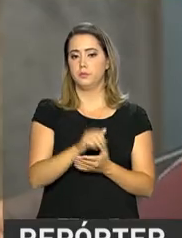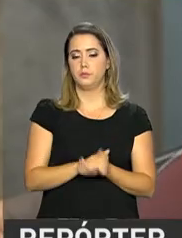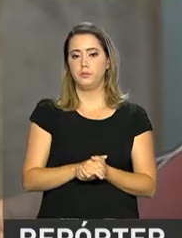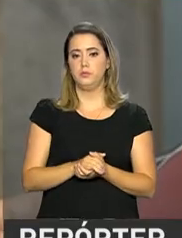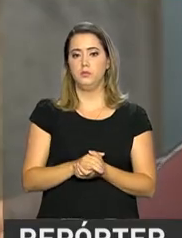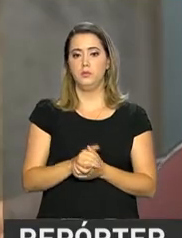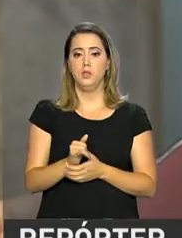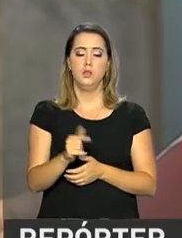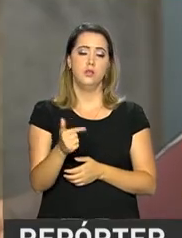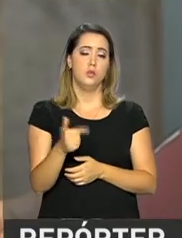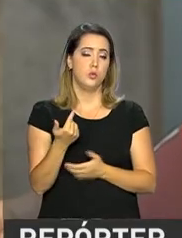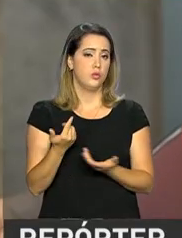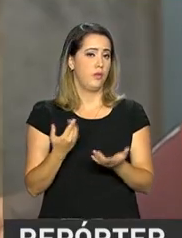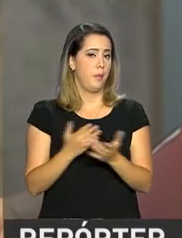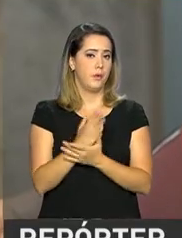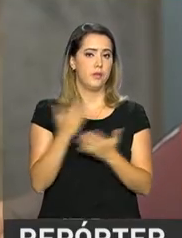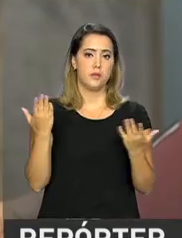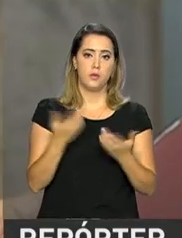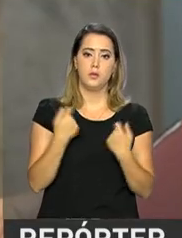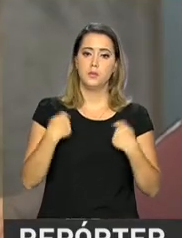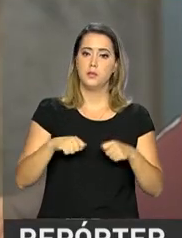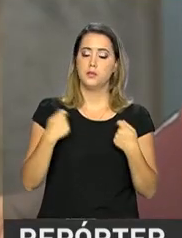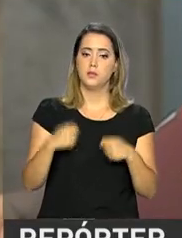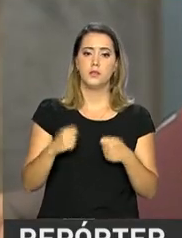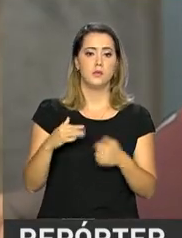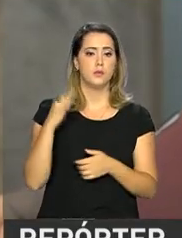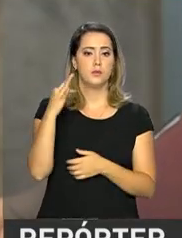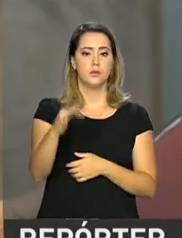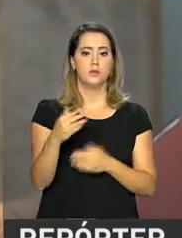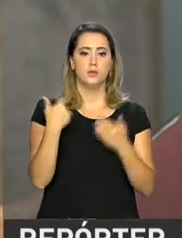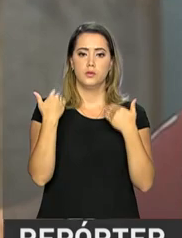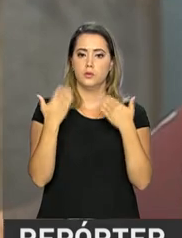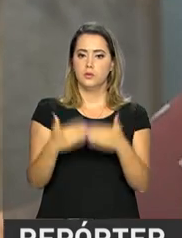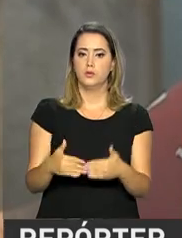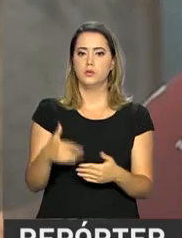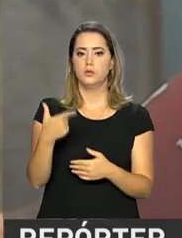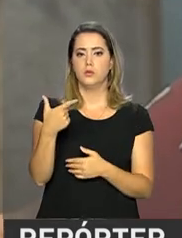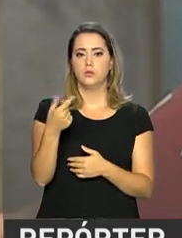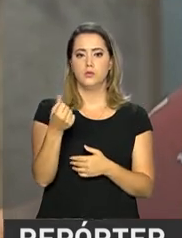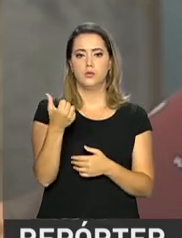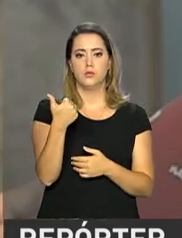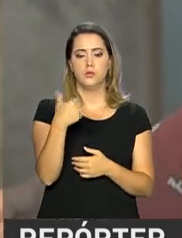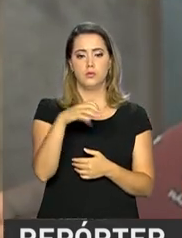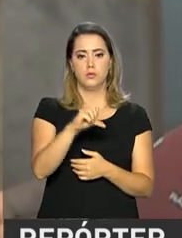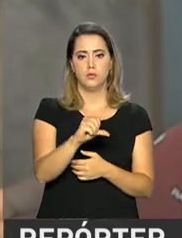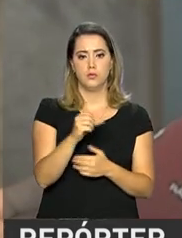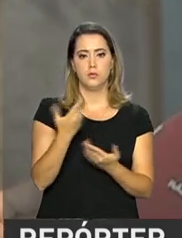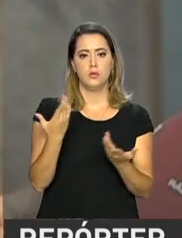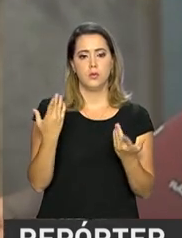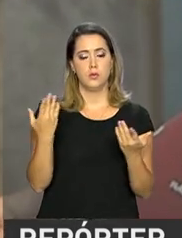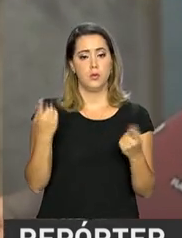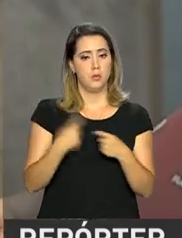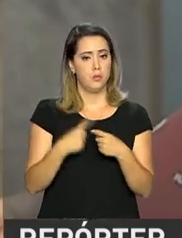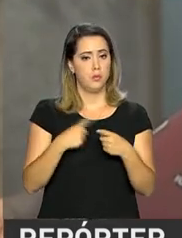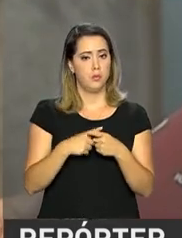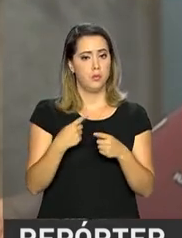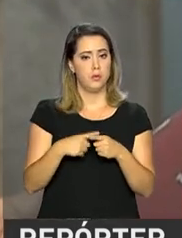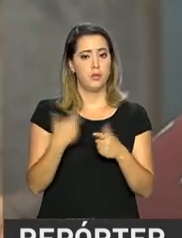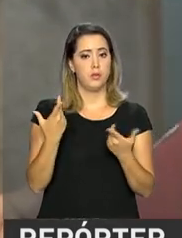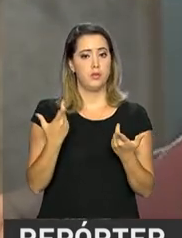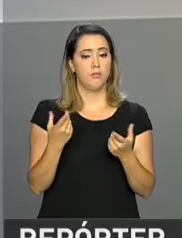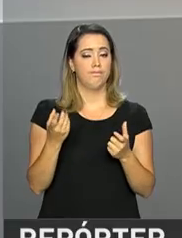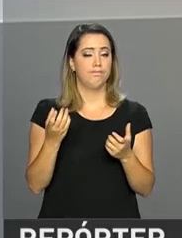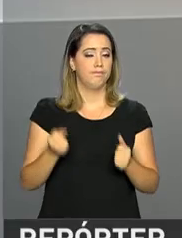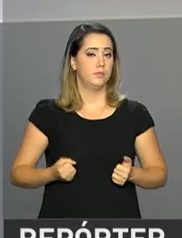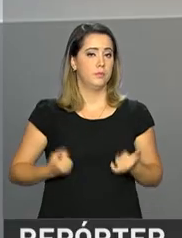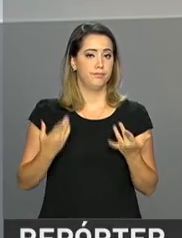for aprovada agora, certamente terá que ser enfrentada em 2019, porque a trajetória atual de despesas é